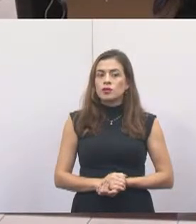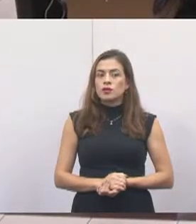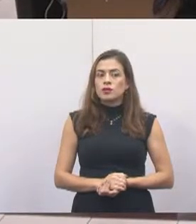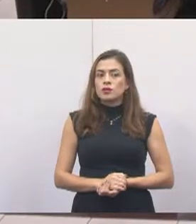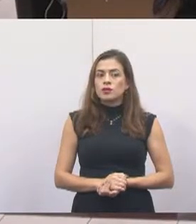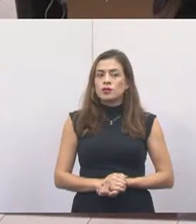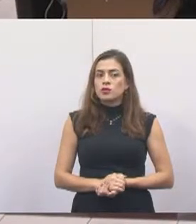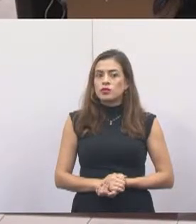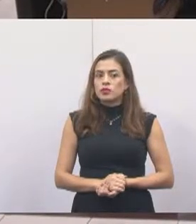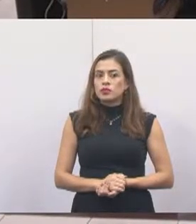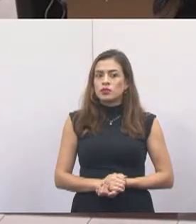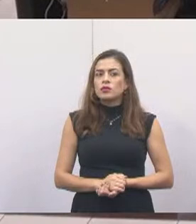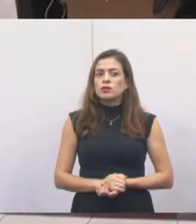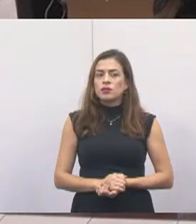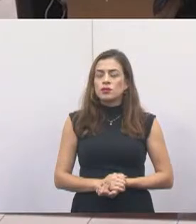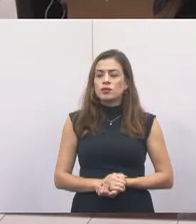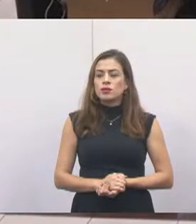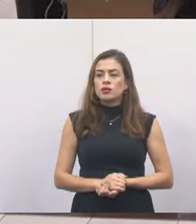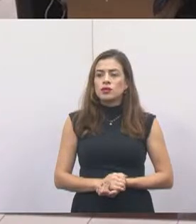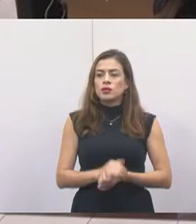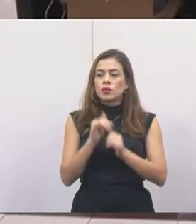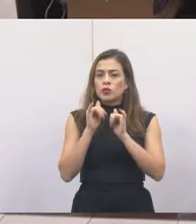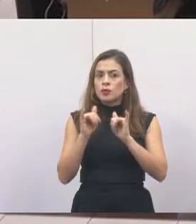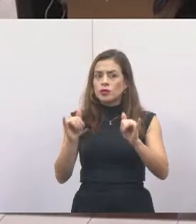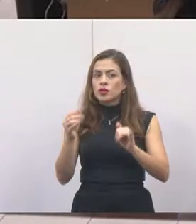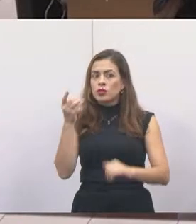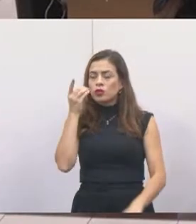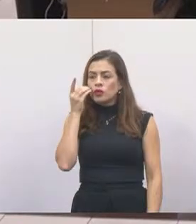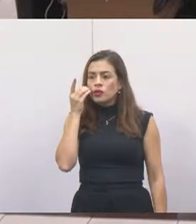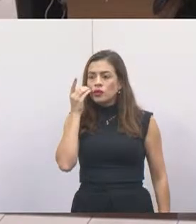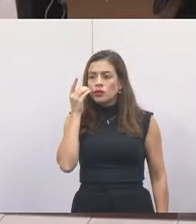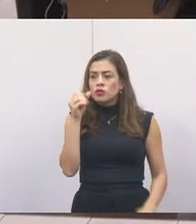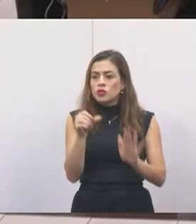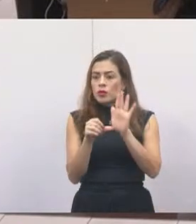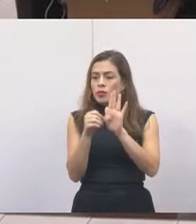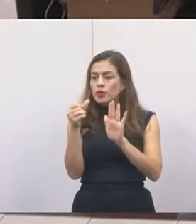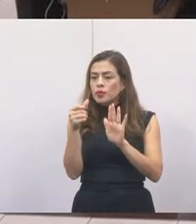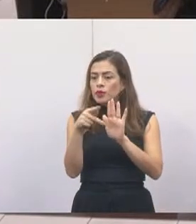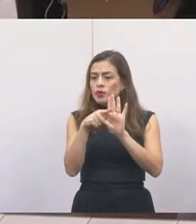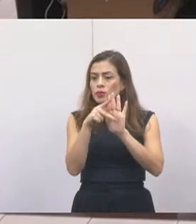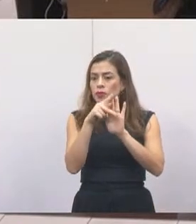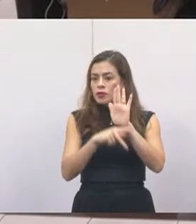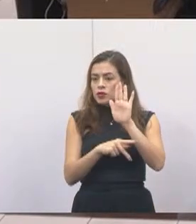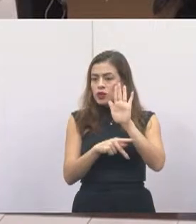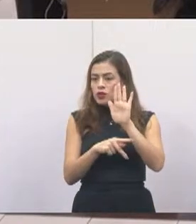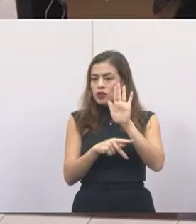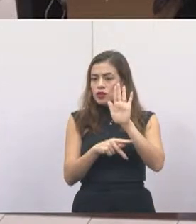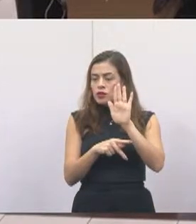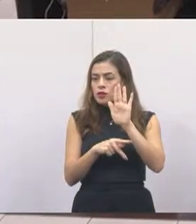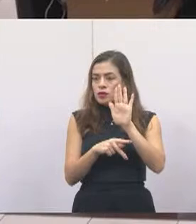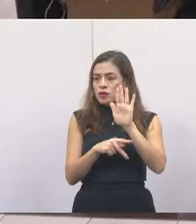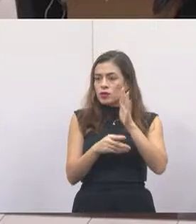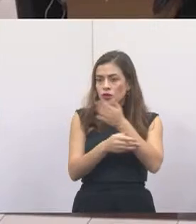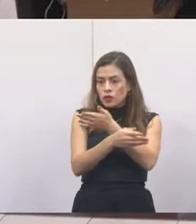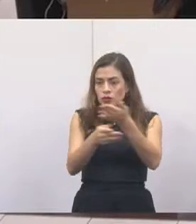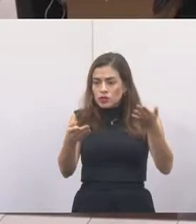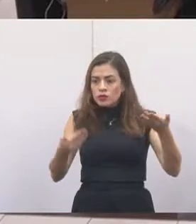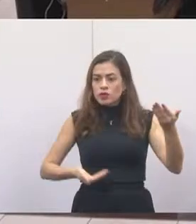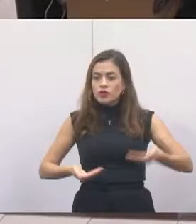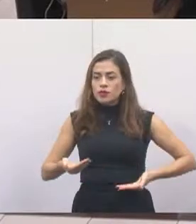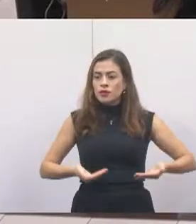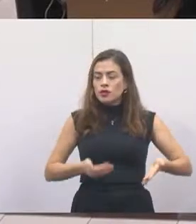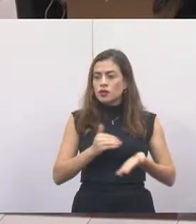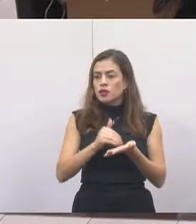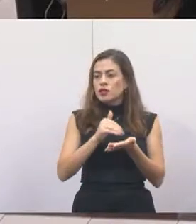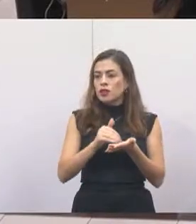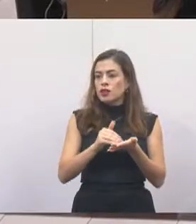Vou comunicar aqui, tá? Só comunicando, Dudi, que o primeiro projeto, só comunicando também aos servidores aí da